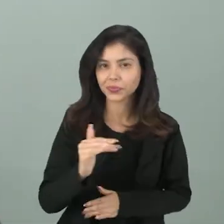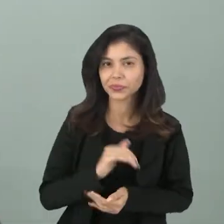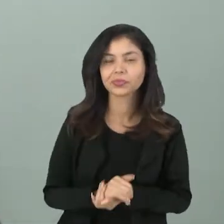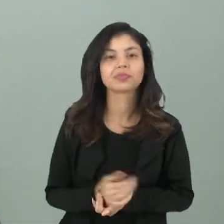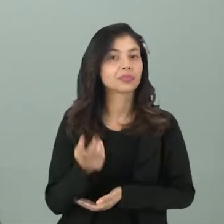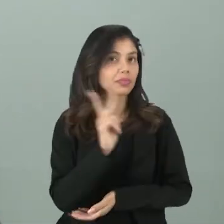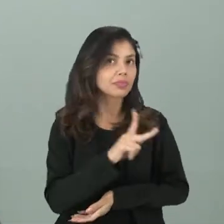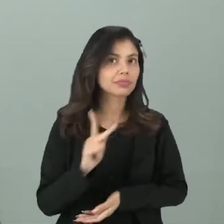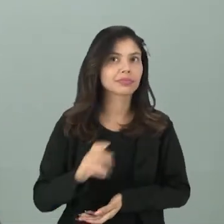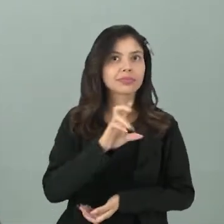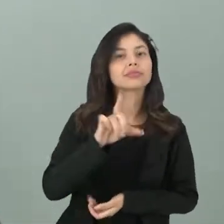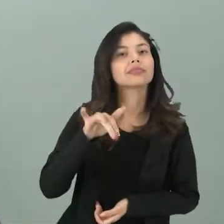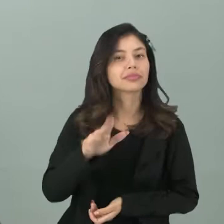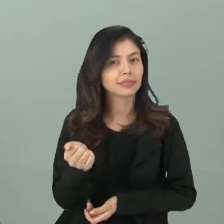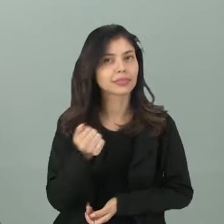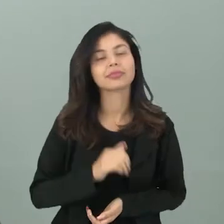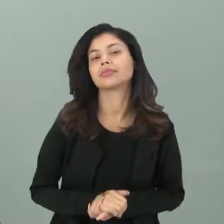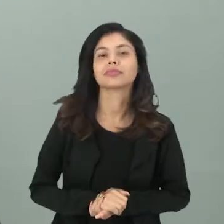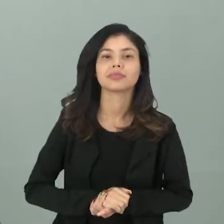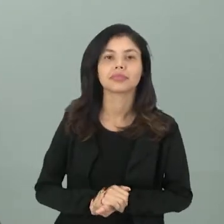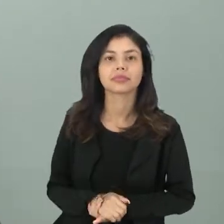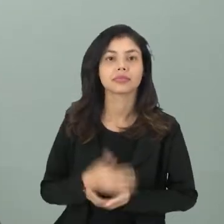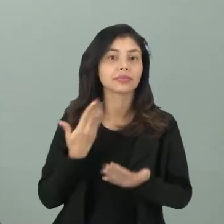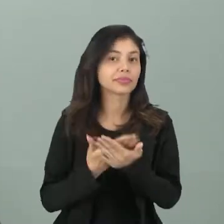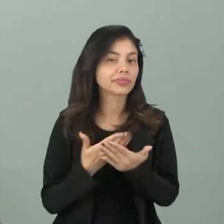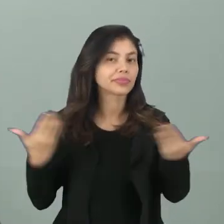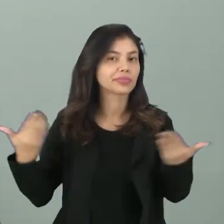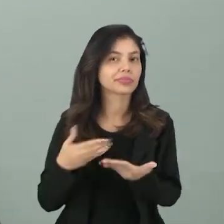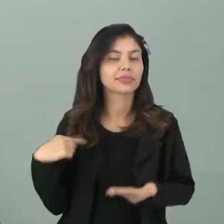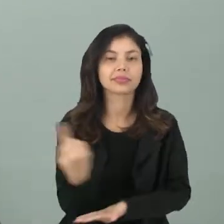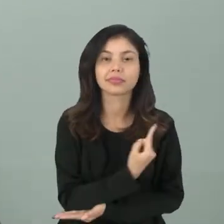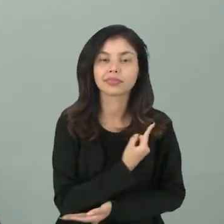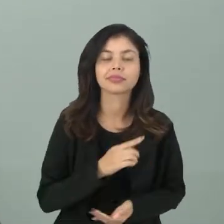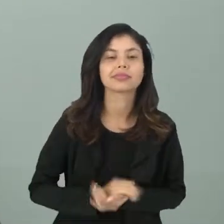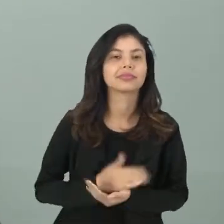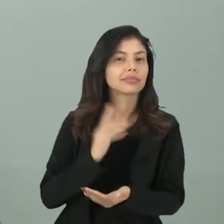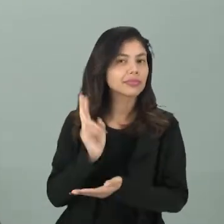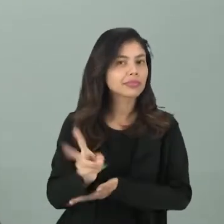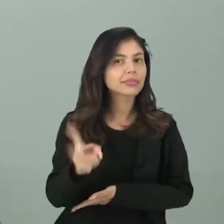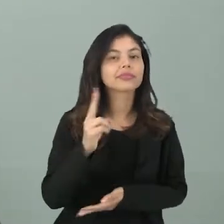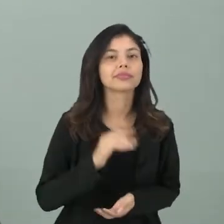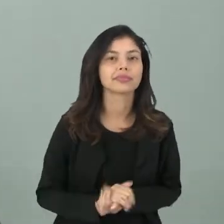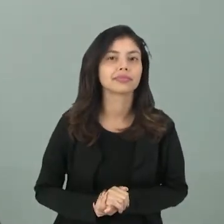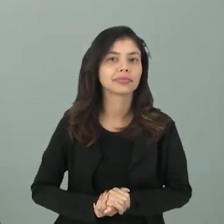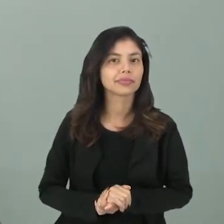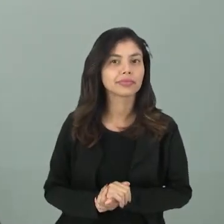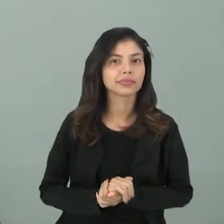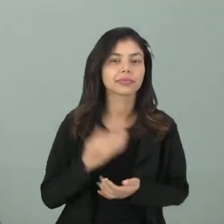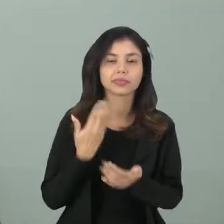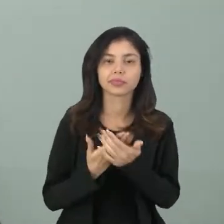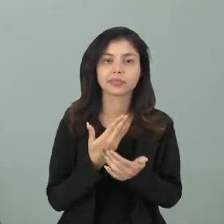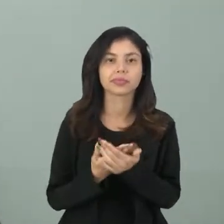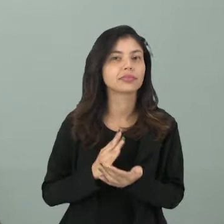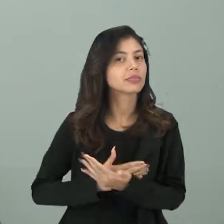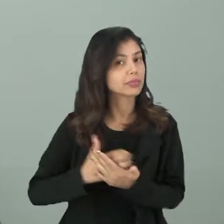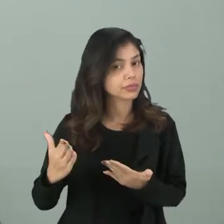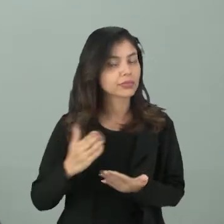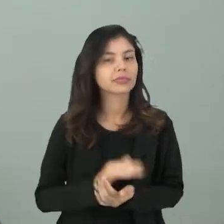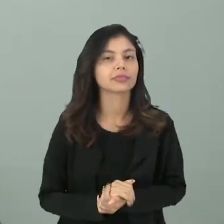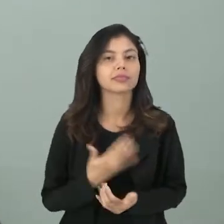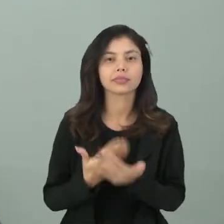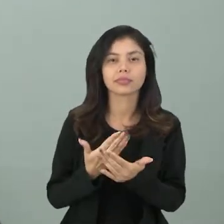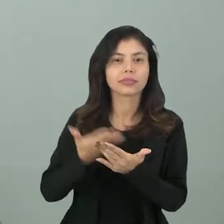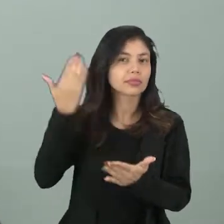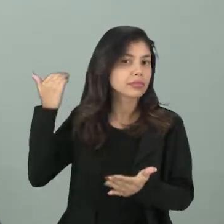crianças! Eu sou a professora Eliane Medeiros. E na aula de hoje, nós vamos dar continuidade à nossa aula iniciada na